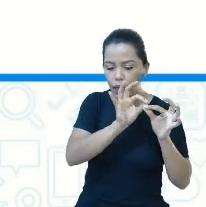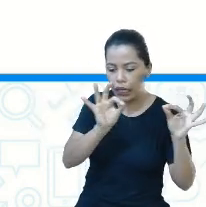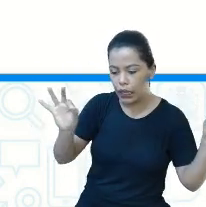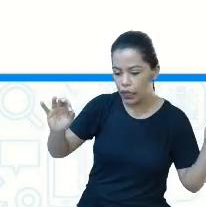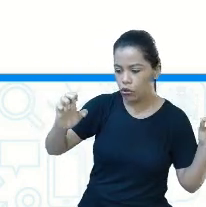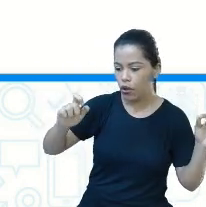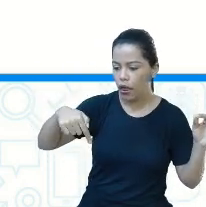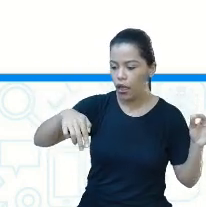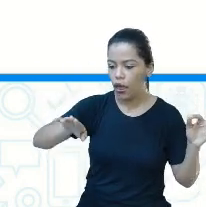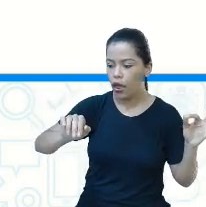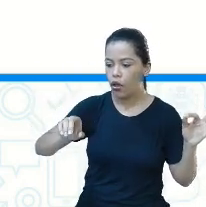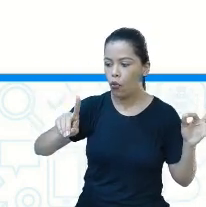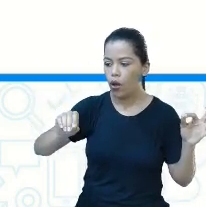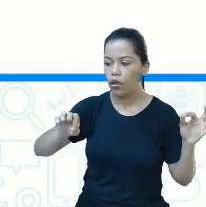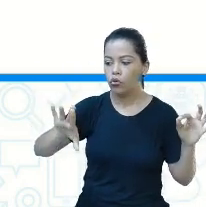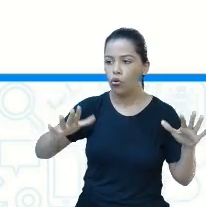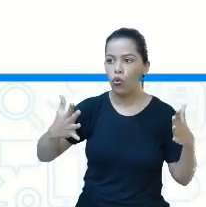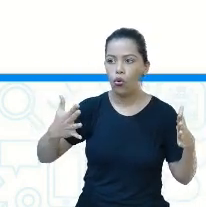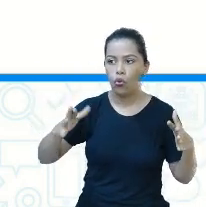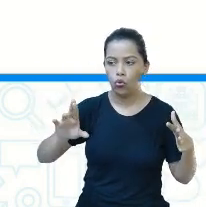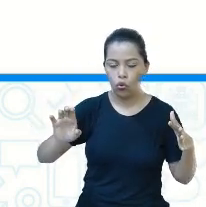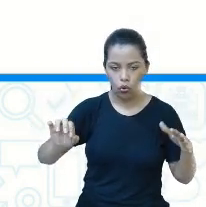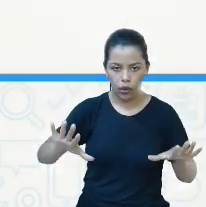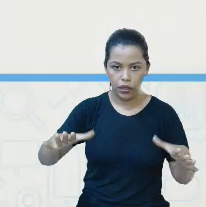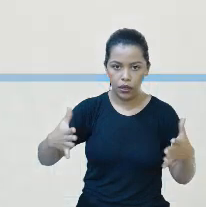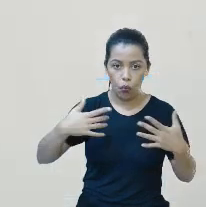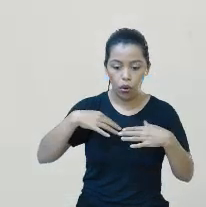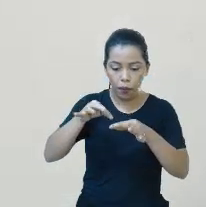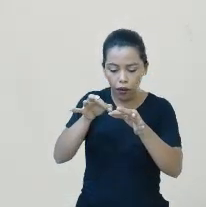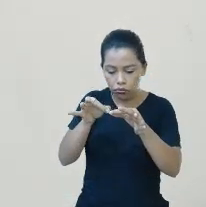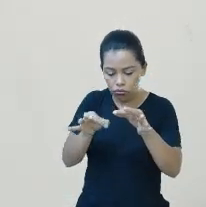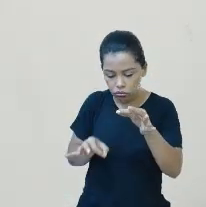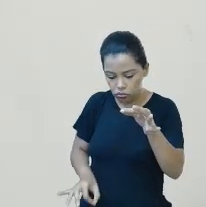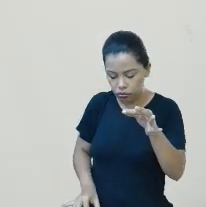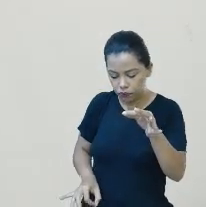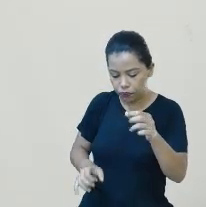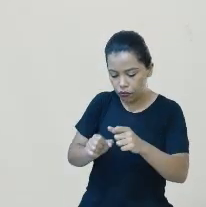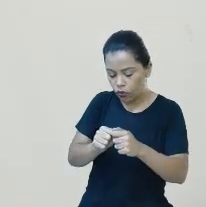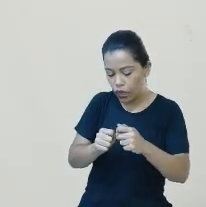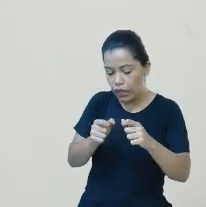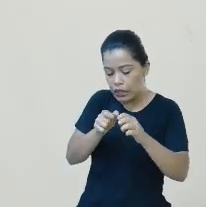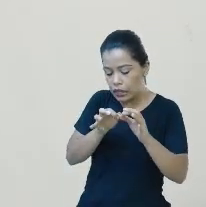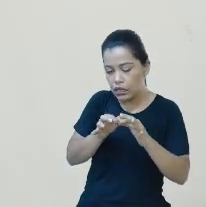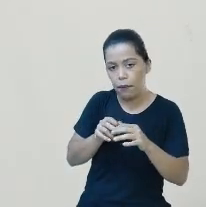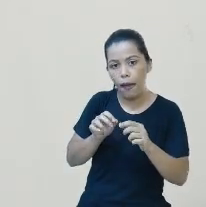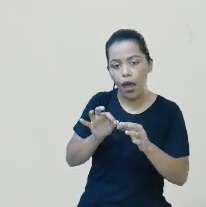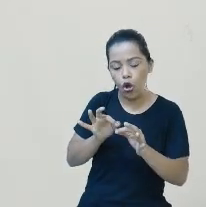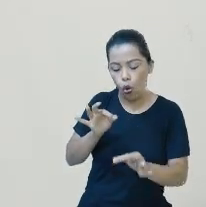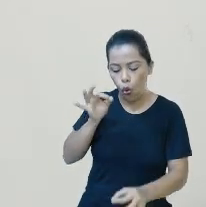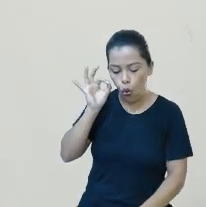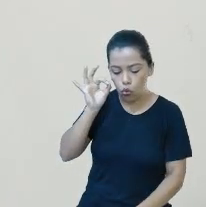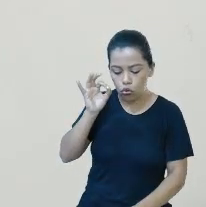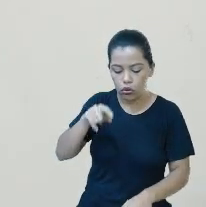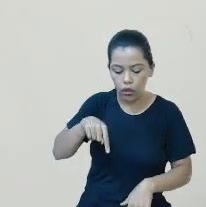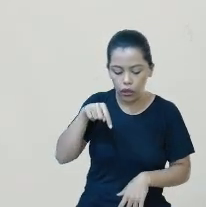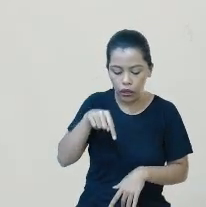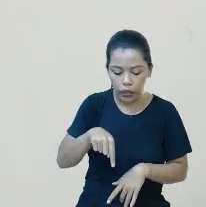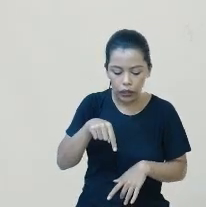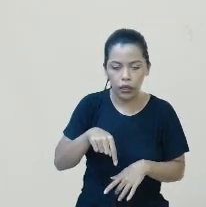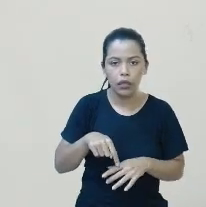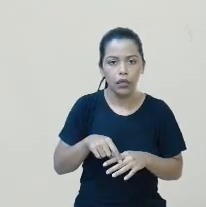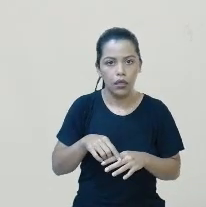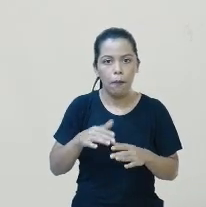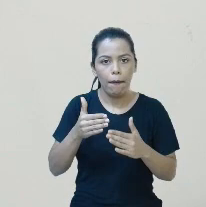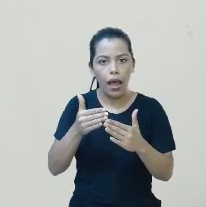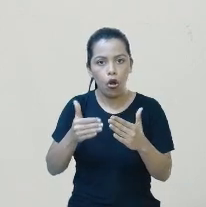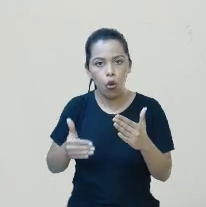mais distante, mais vai ficando frio. É o caso da região Sudeste e da região Sul. Mas isso não é o tema de